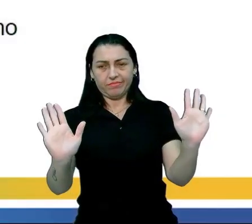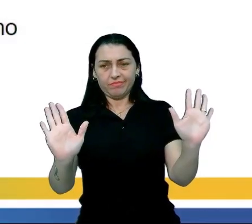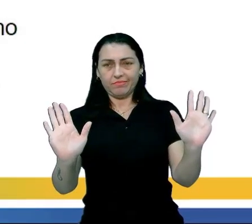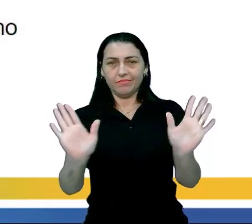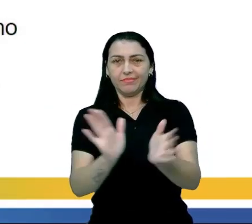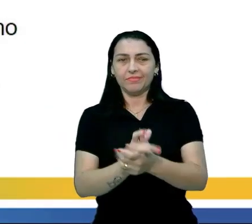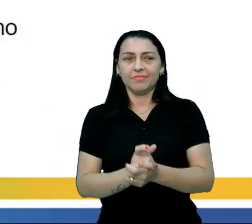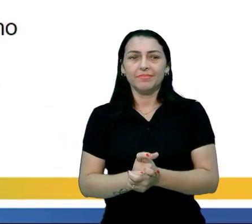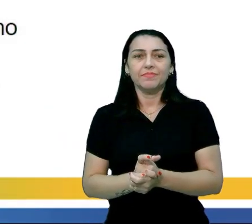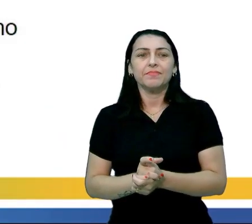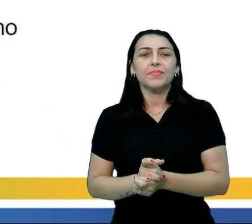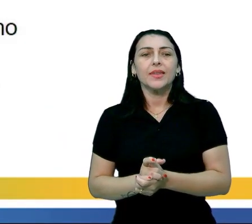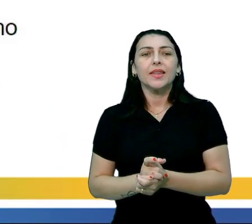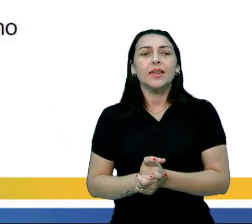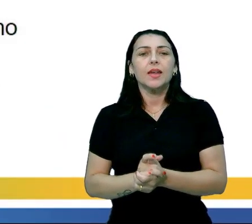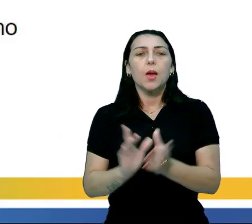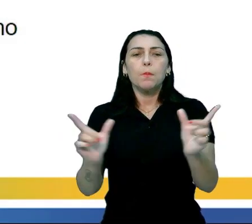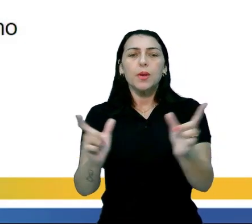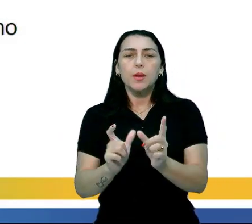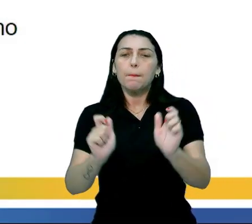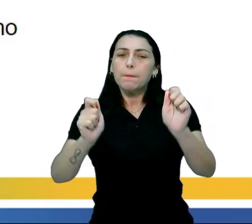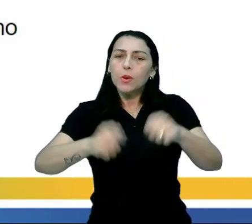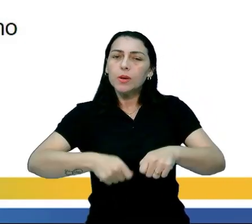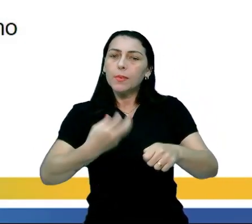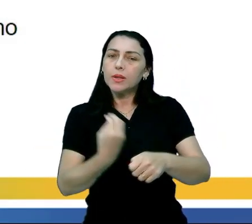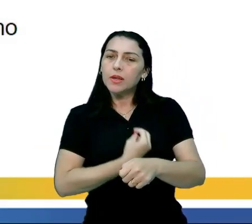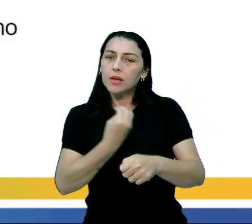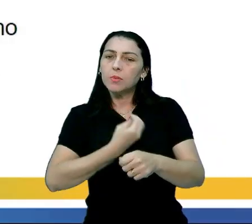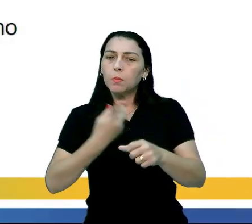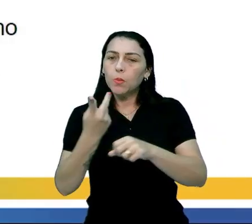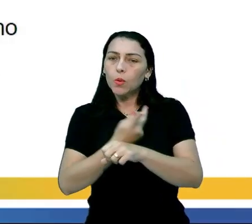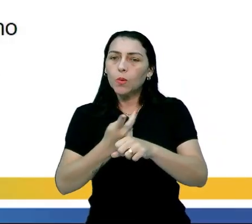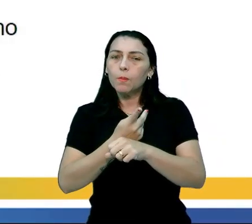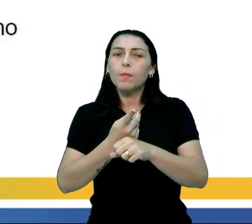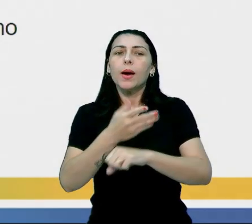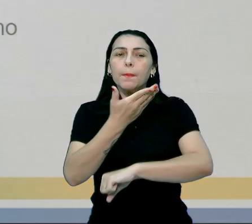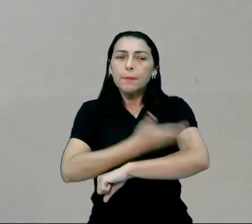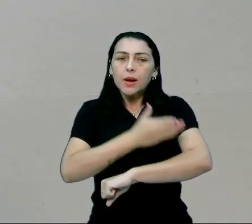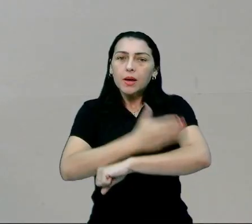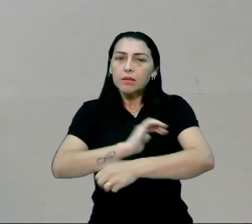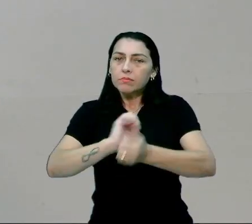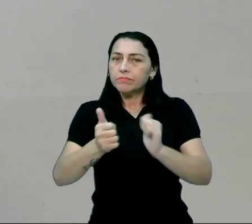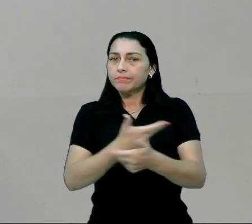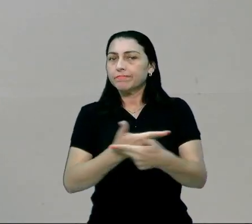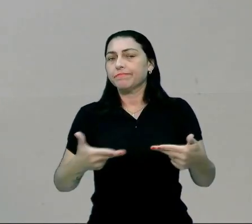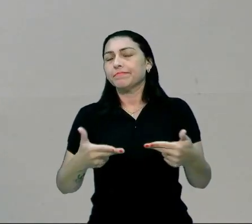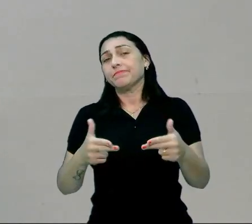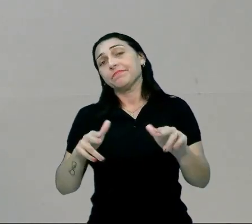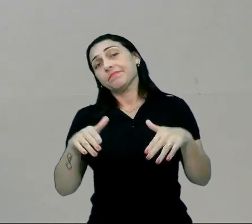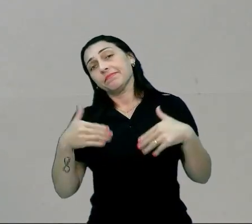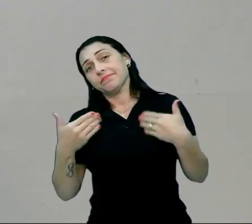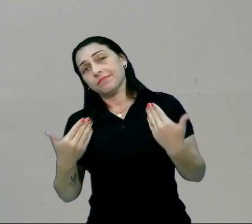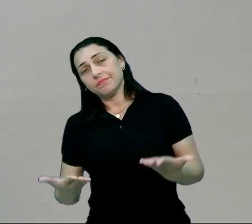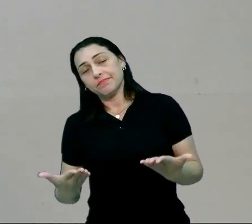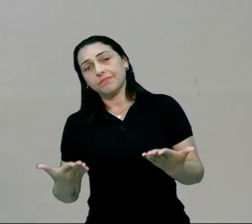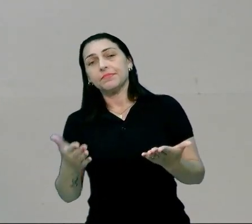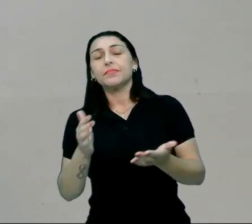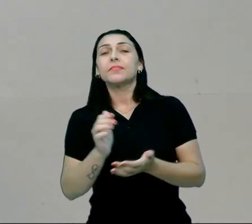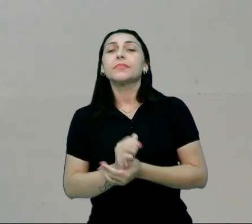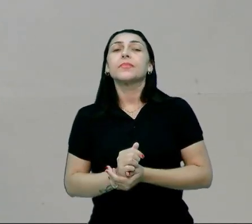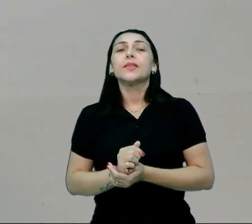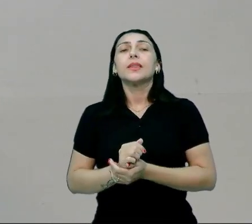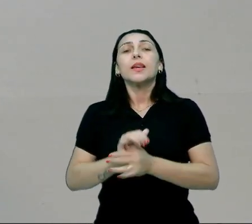não vão contratar a gente hoje. Minimizam possibilidades da participação e procura pelas práticas esportivas. No caso,